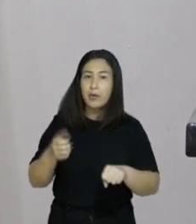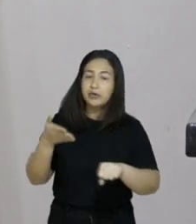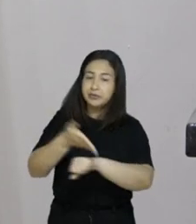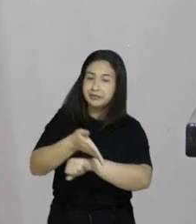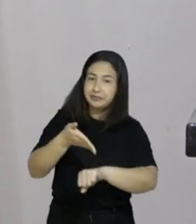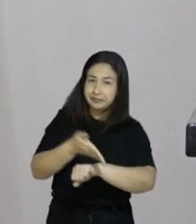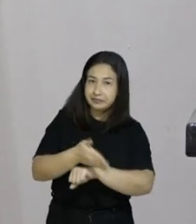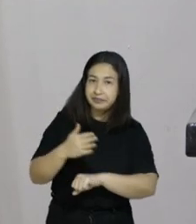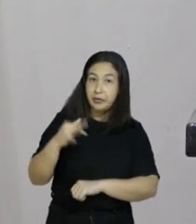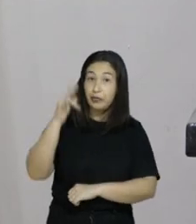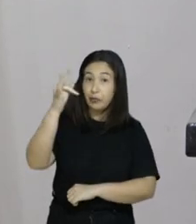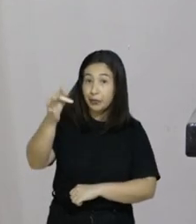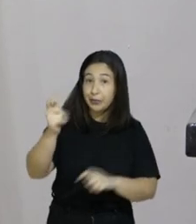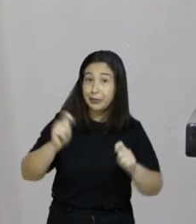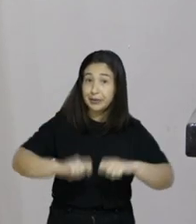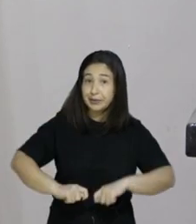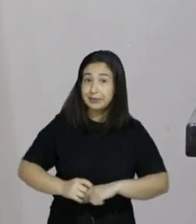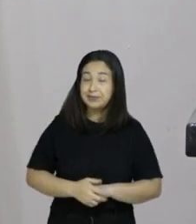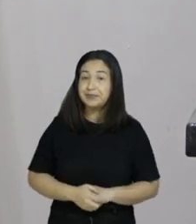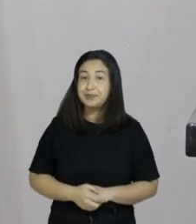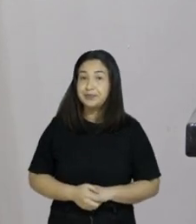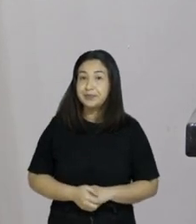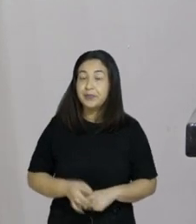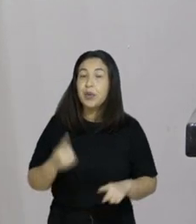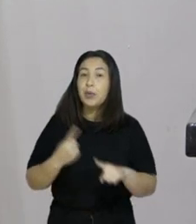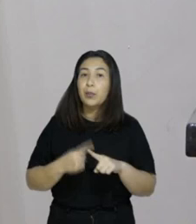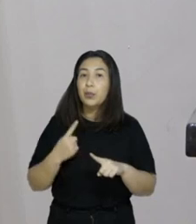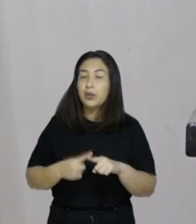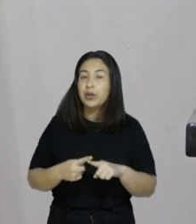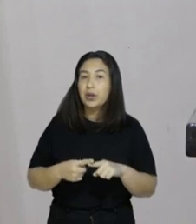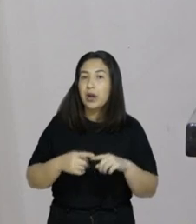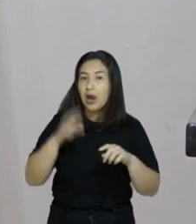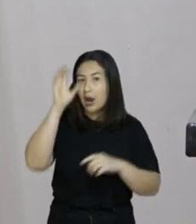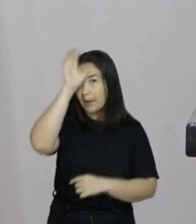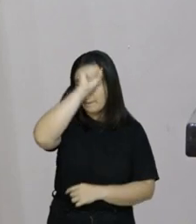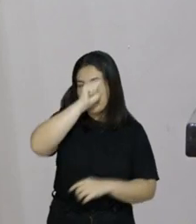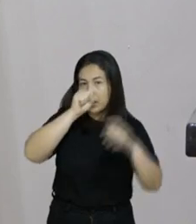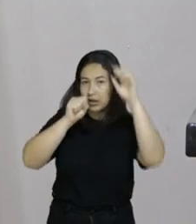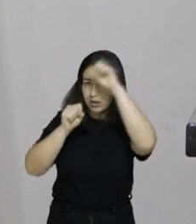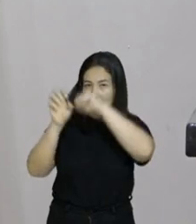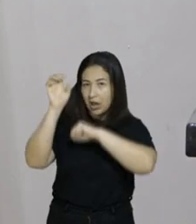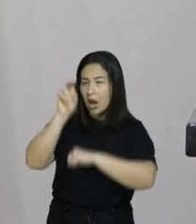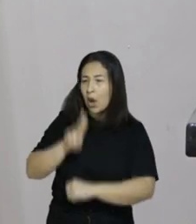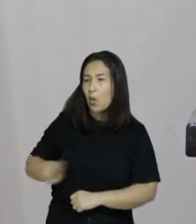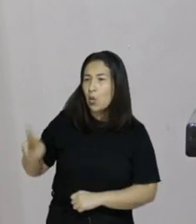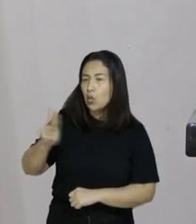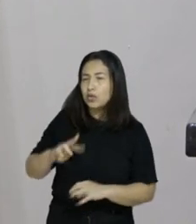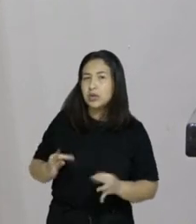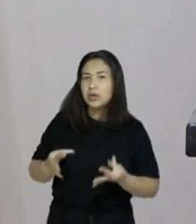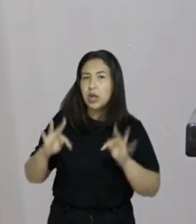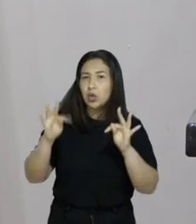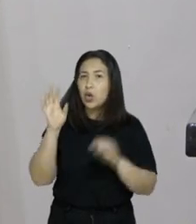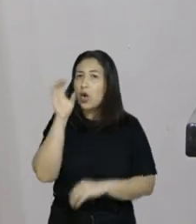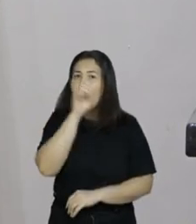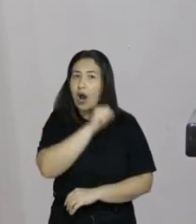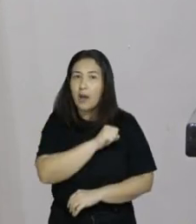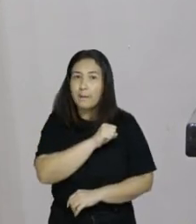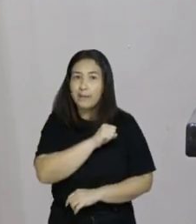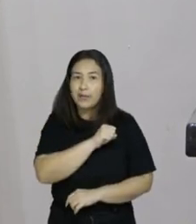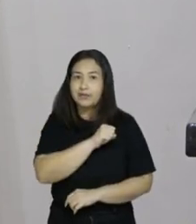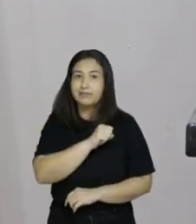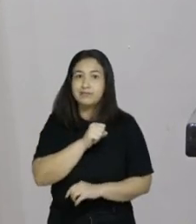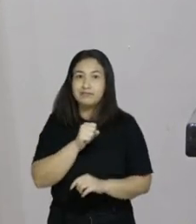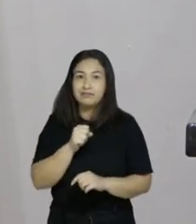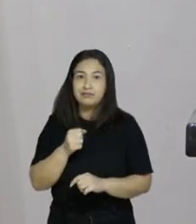mais tarde. Porque uma coisa é aprender a usar a tecnologia rapidamente e outra coisa